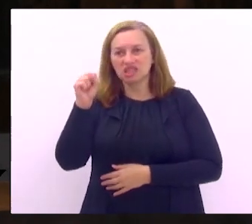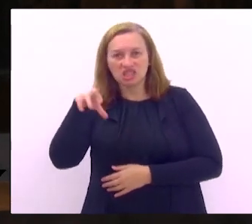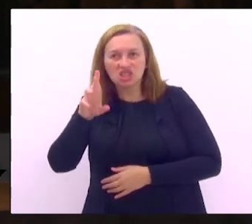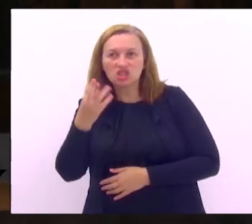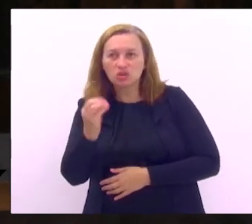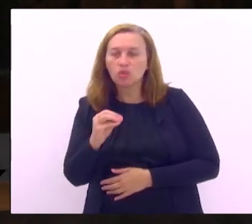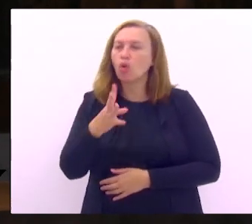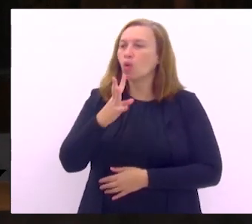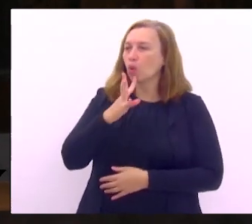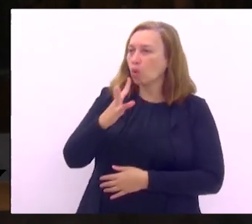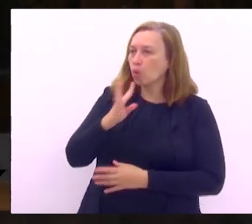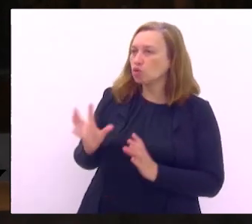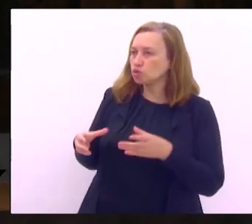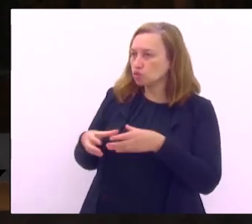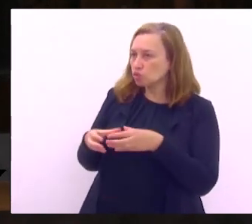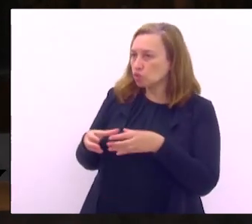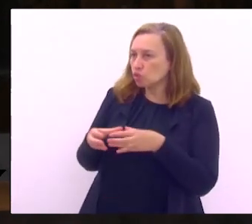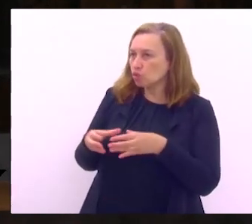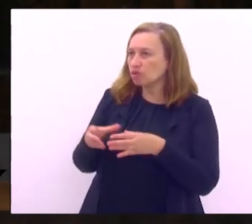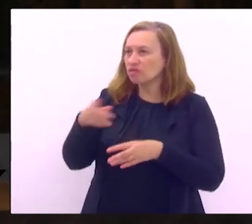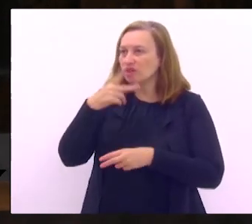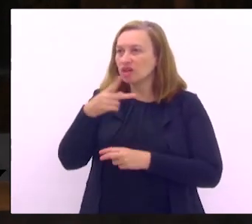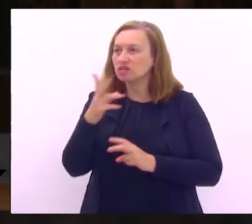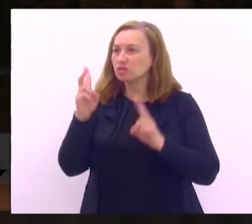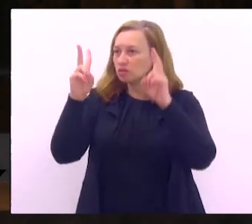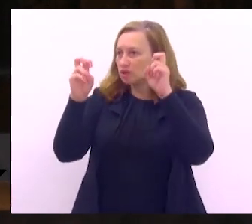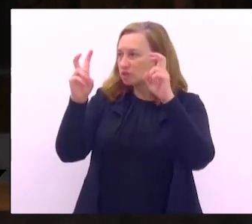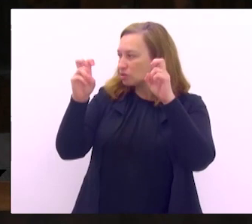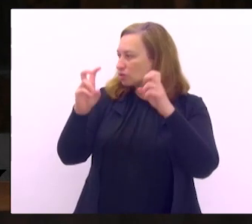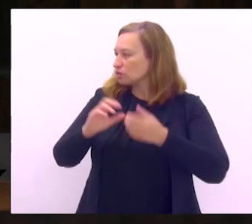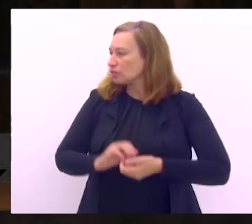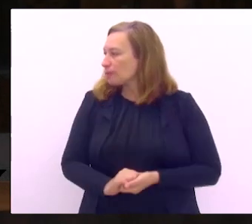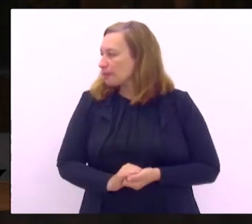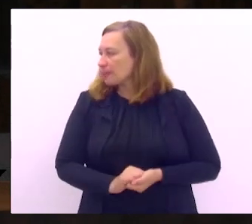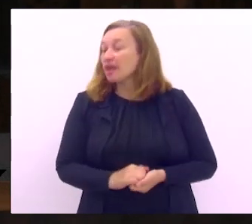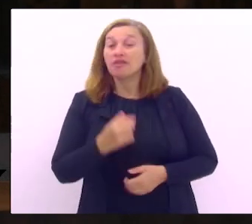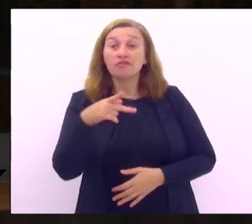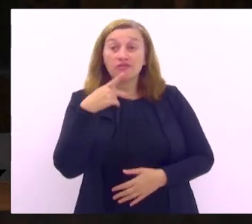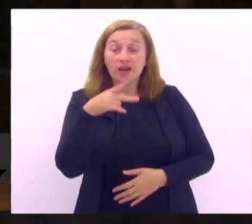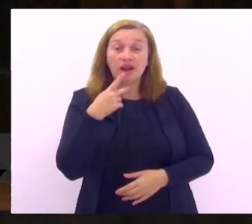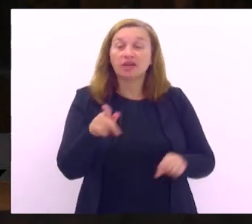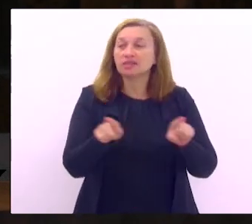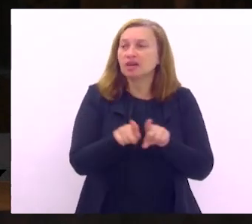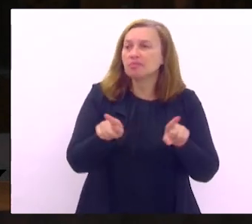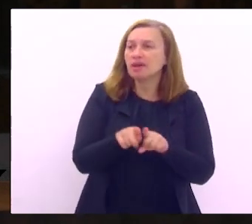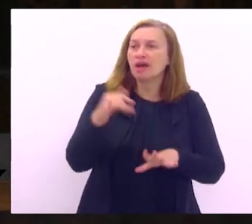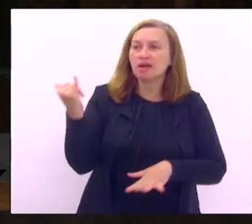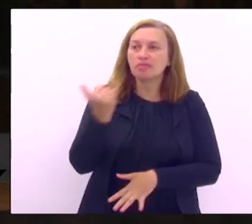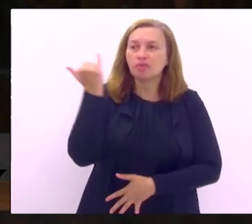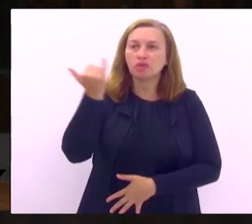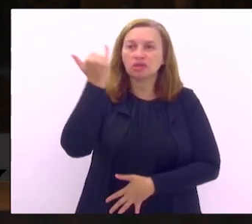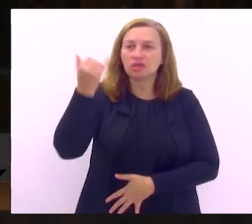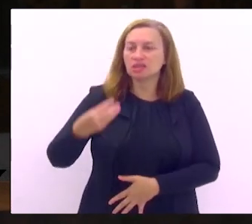se debruçando sobre a questão do Célio de Barros, dizer da importância da presença do meu